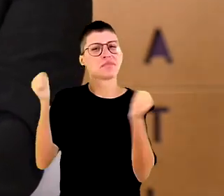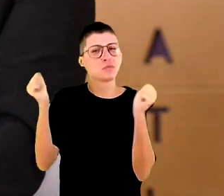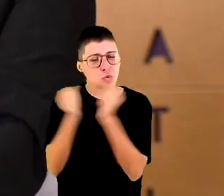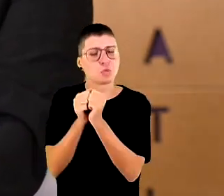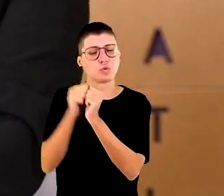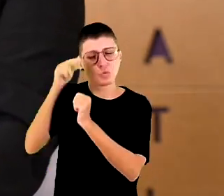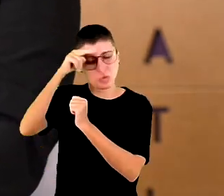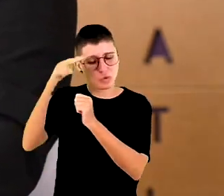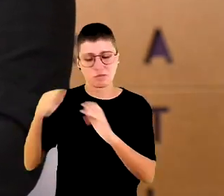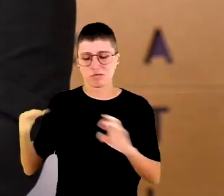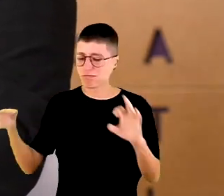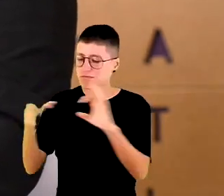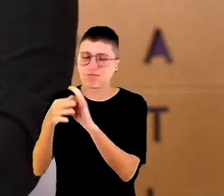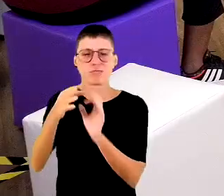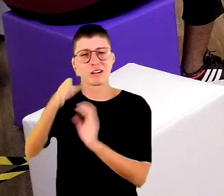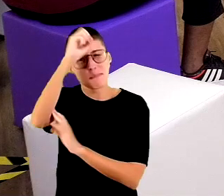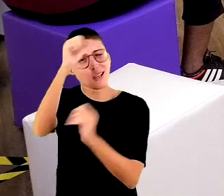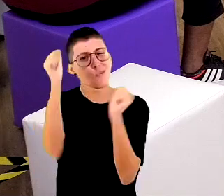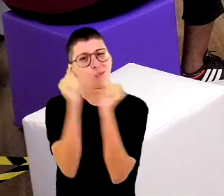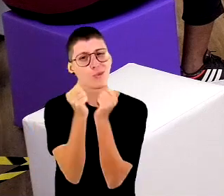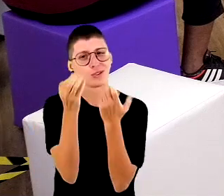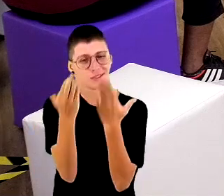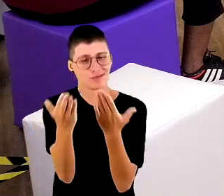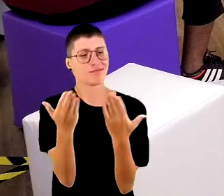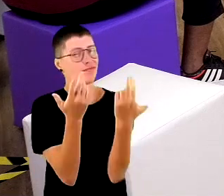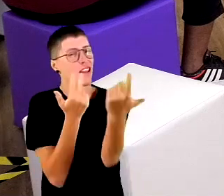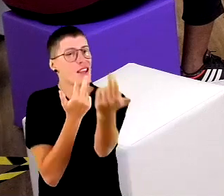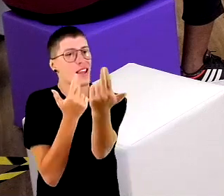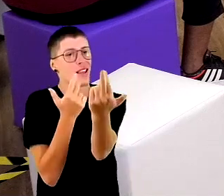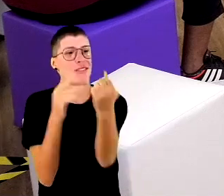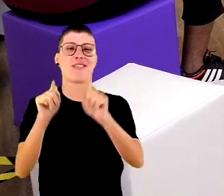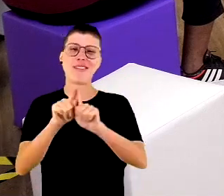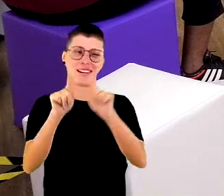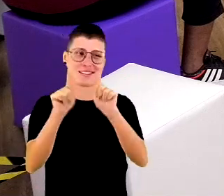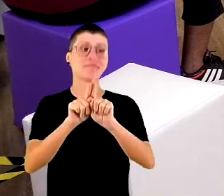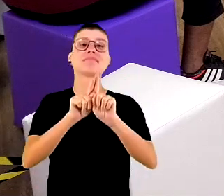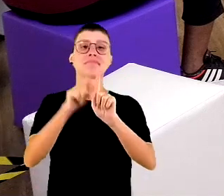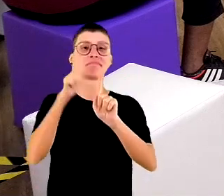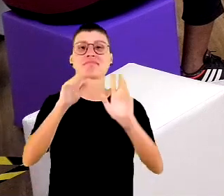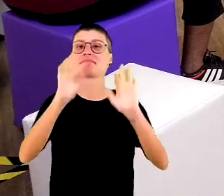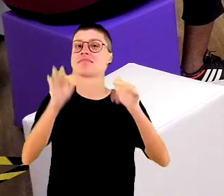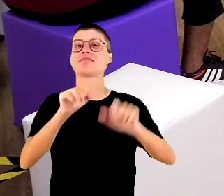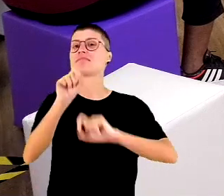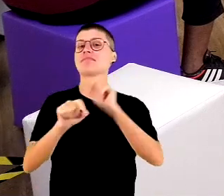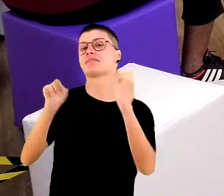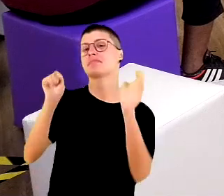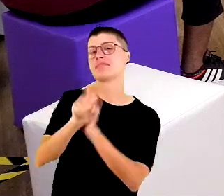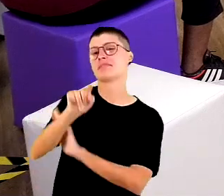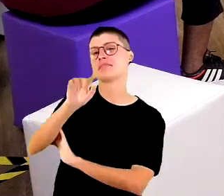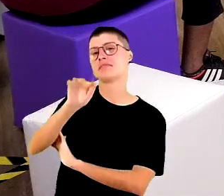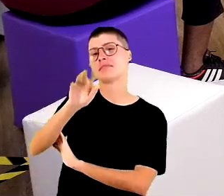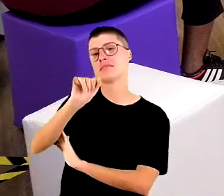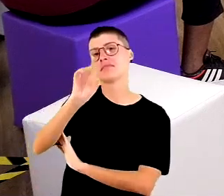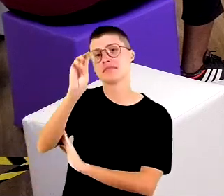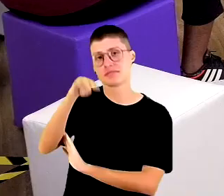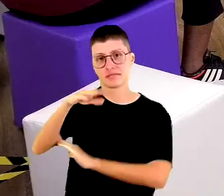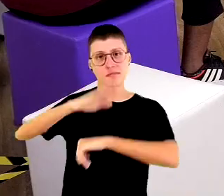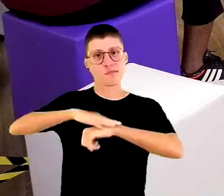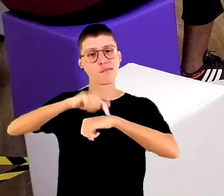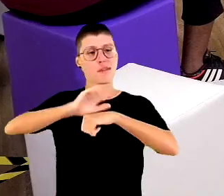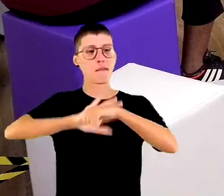aprendeu muito com vocês. E a gente com vocês também. E aí, por fim, né, a gente tem uma pergunta do Efraim. Com a pandemia, ficou evidente que